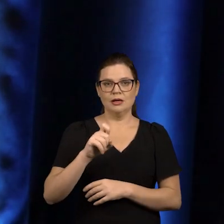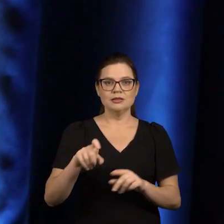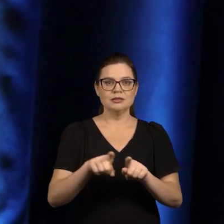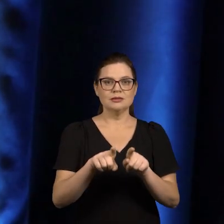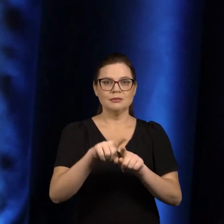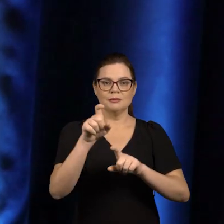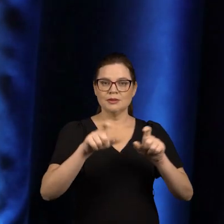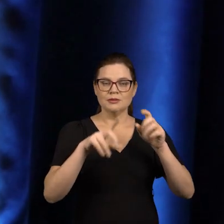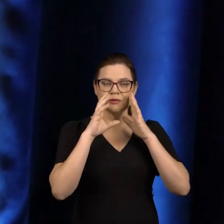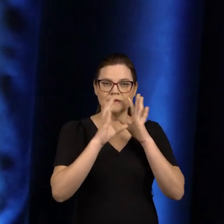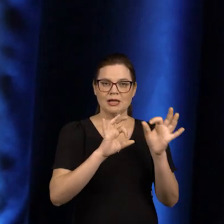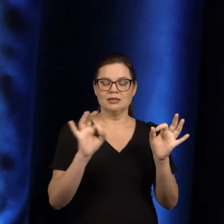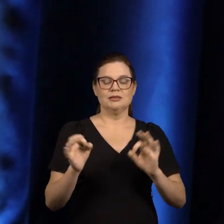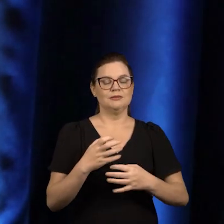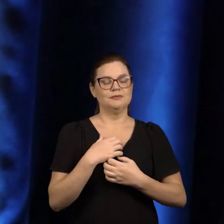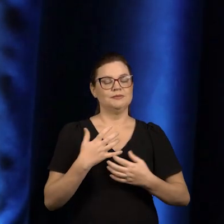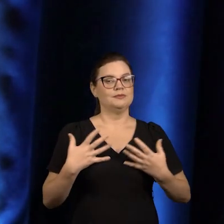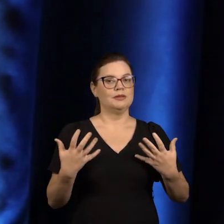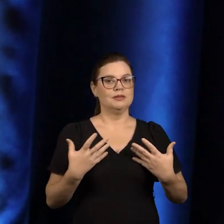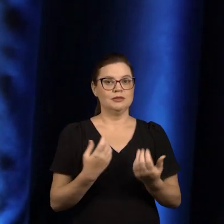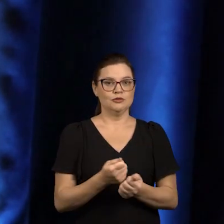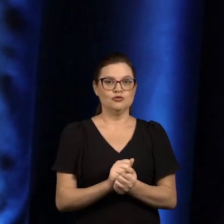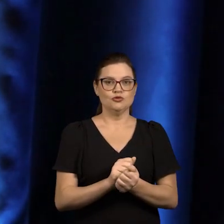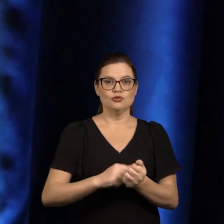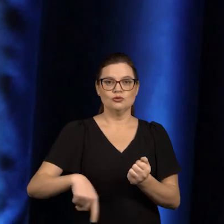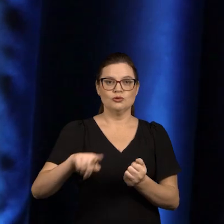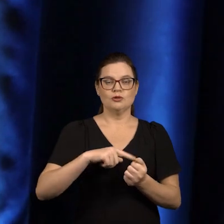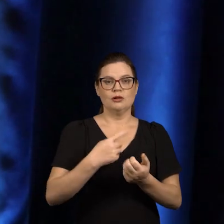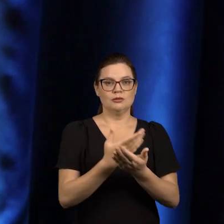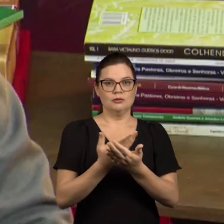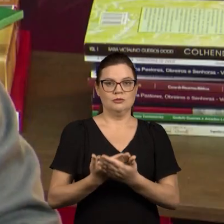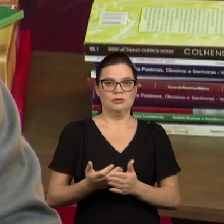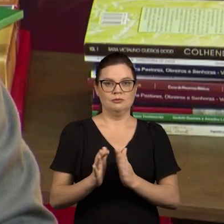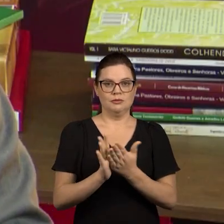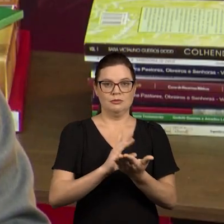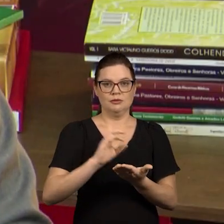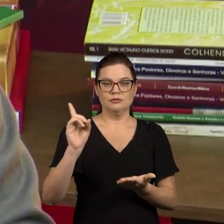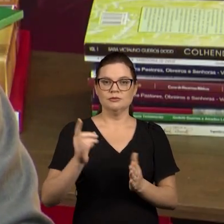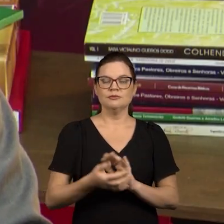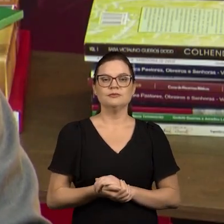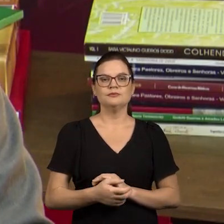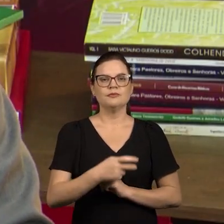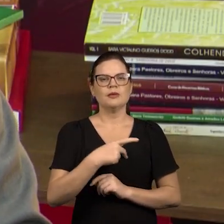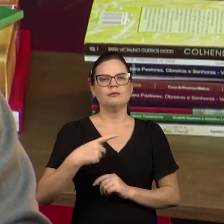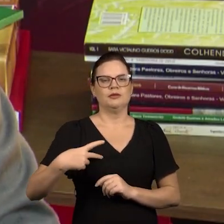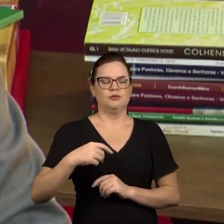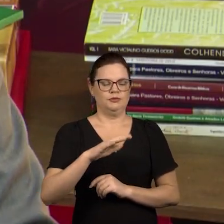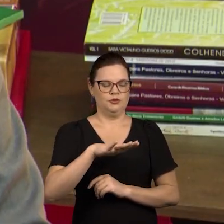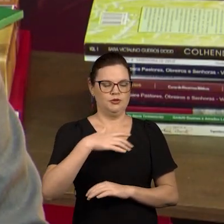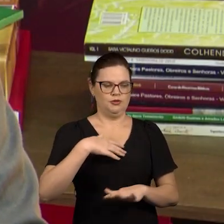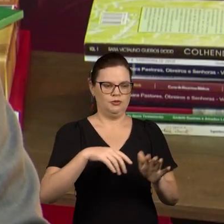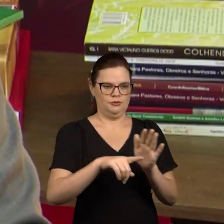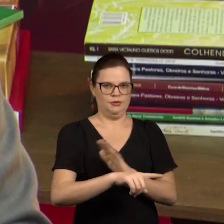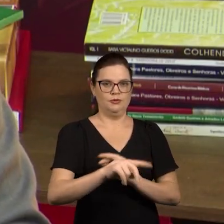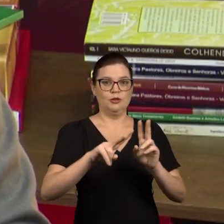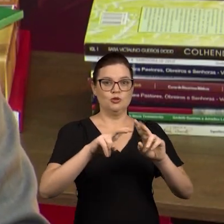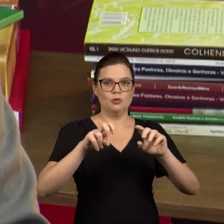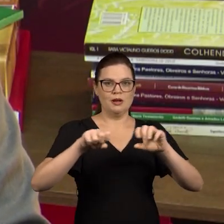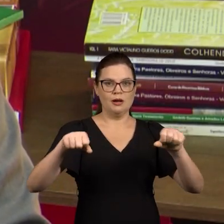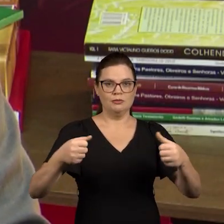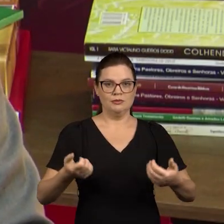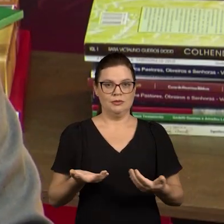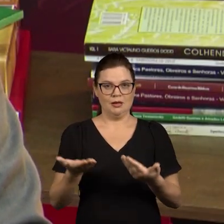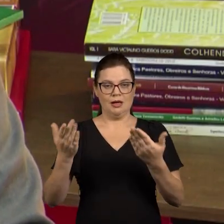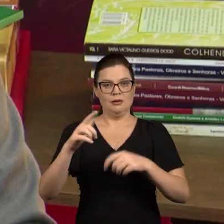É uma alegria estarmos juntos estudando a palavra do Senhor. Pastor Roberto, quando nós falamos desses altares erguidos